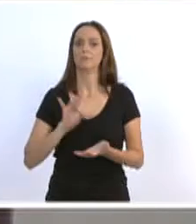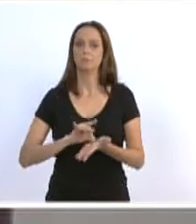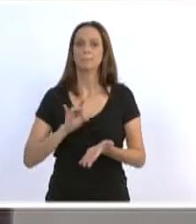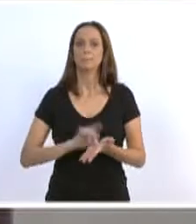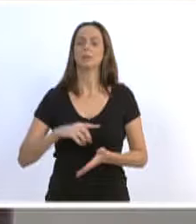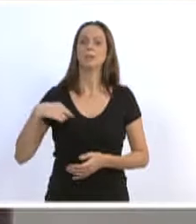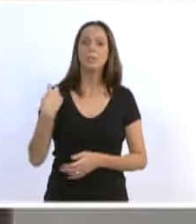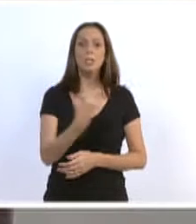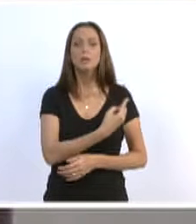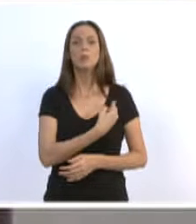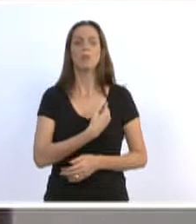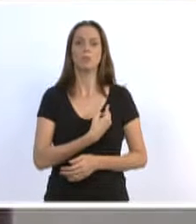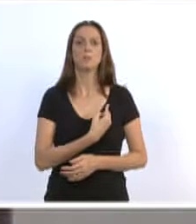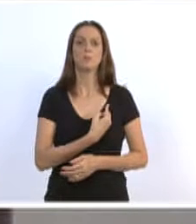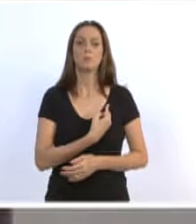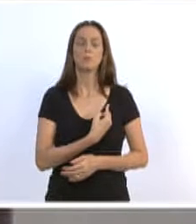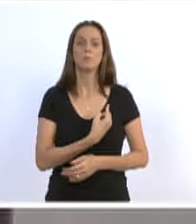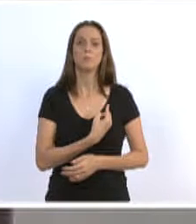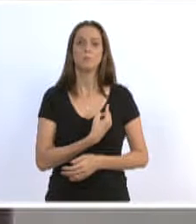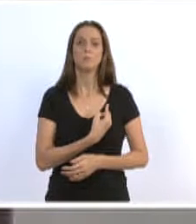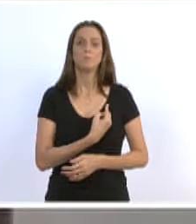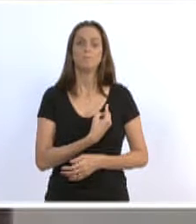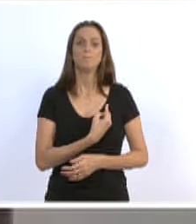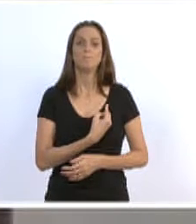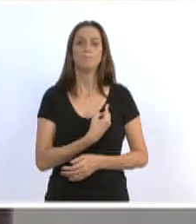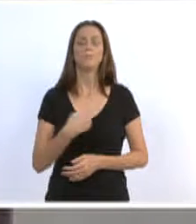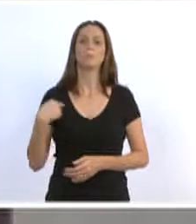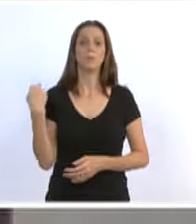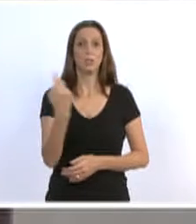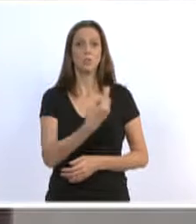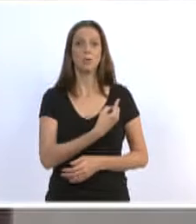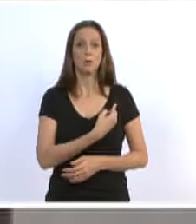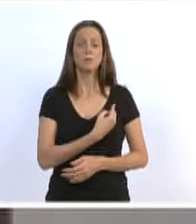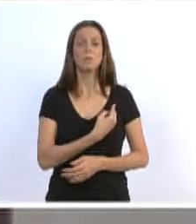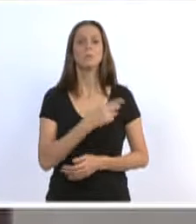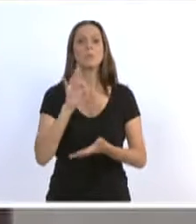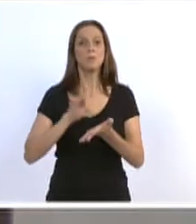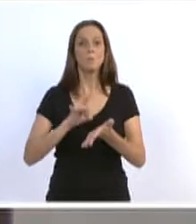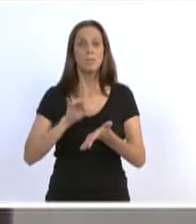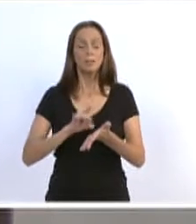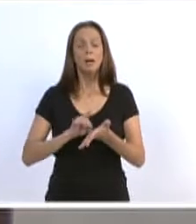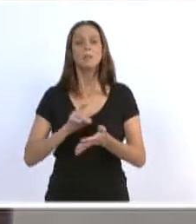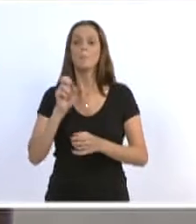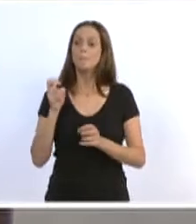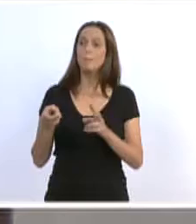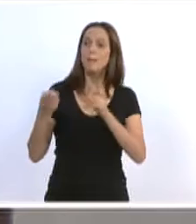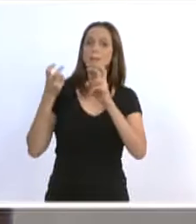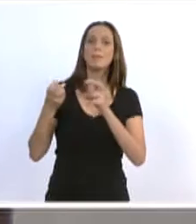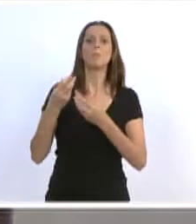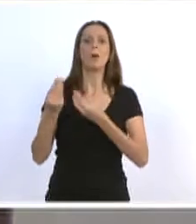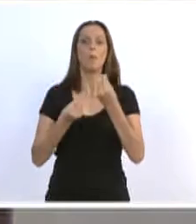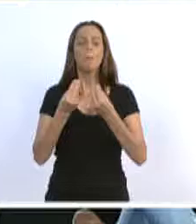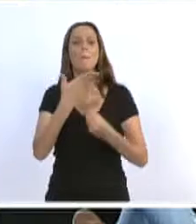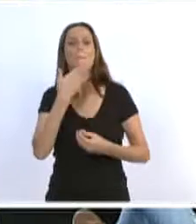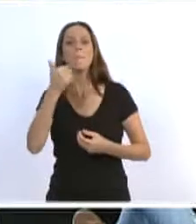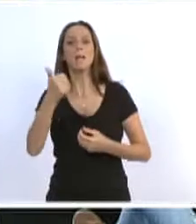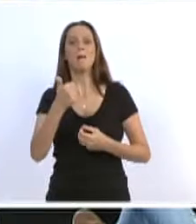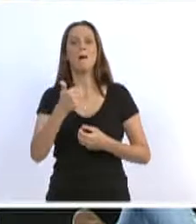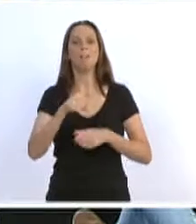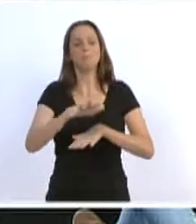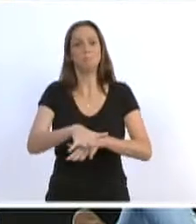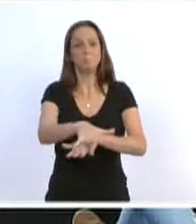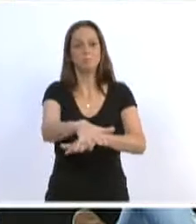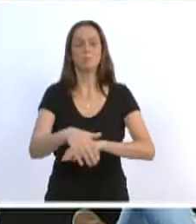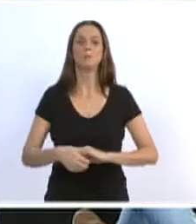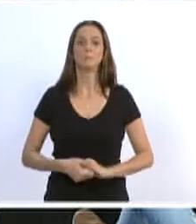nós é fazer com que o trânsito ficou melhor com maior prazer adriano adriano pereira em